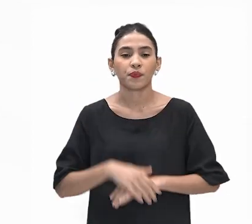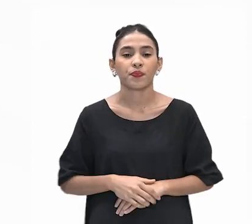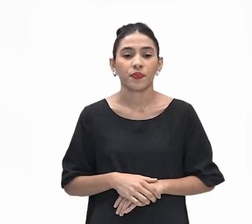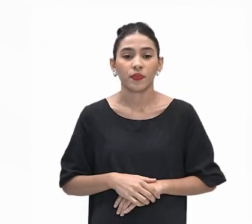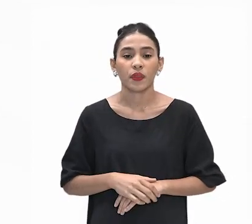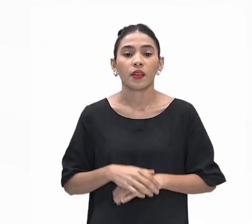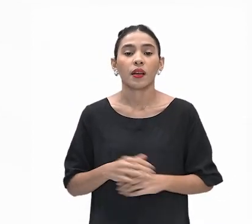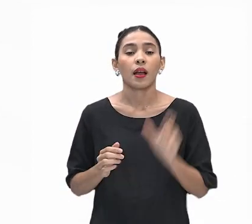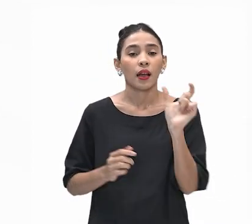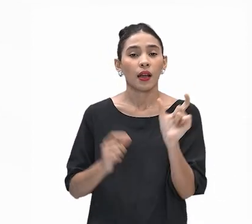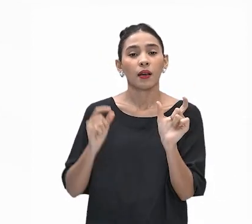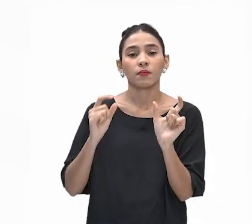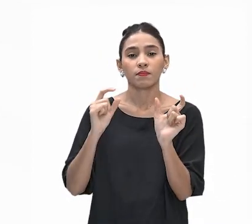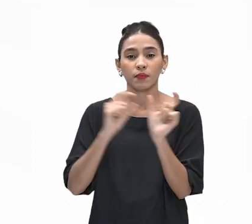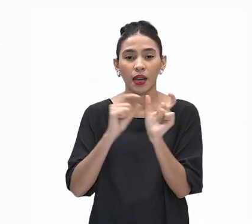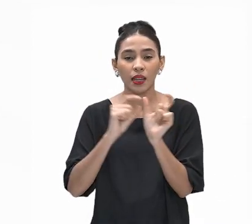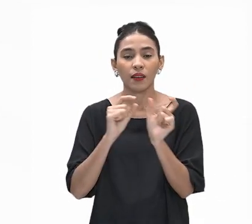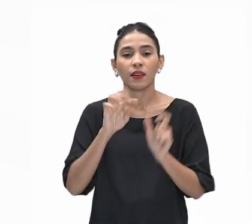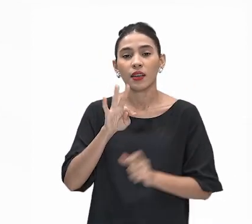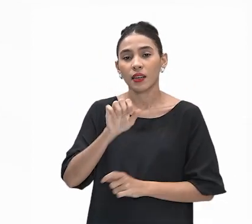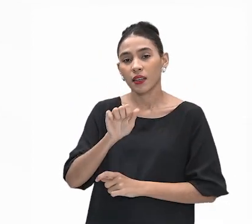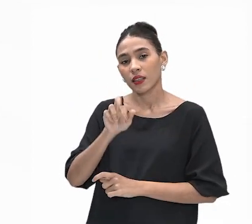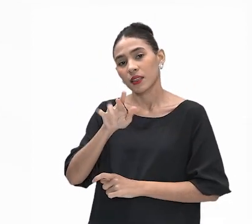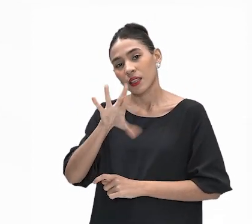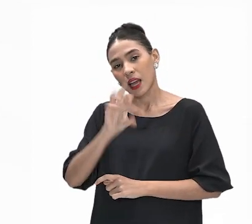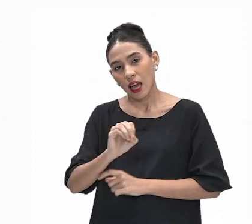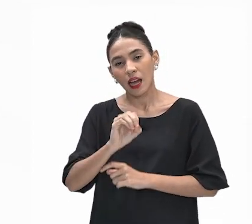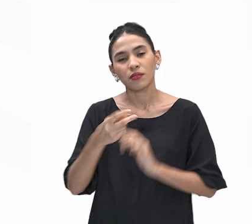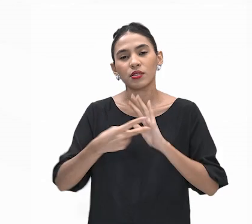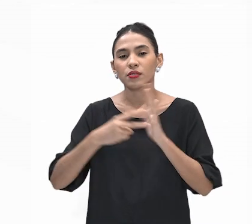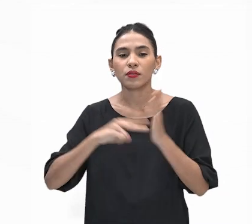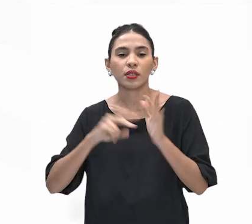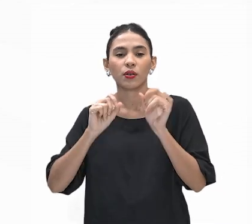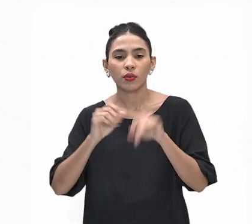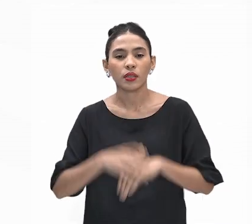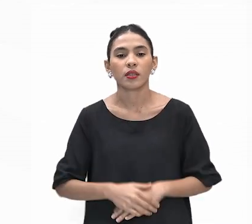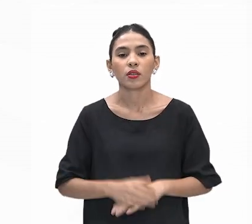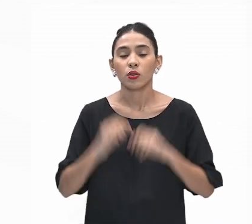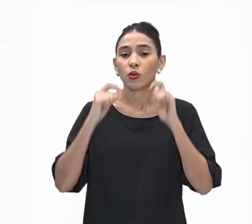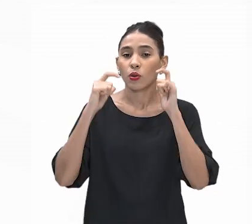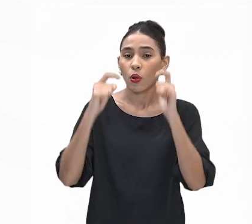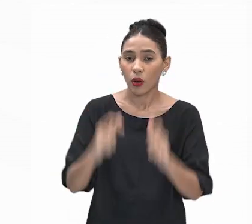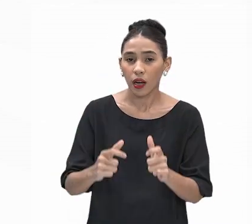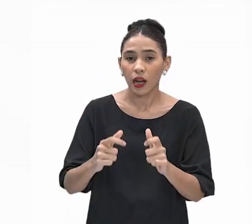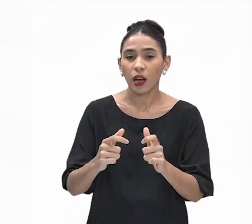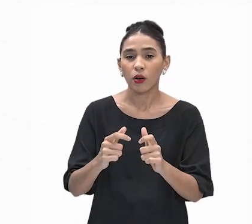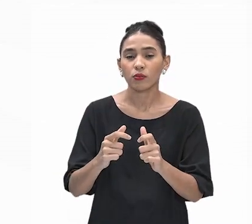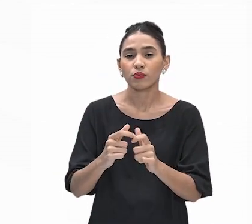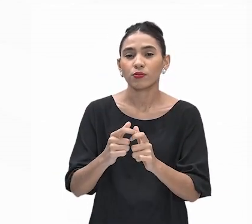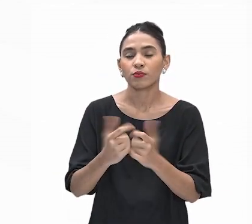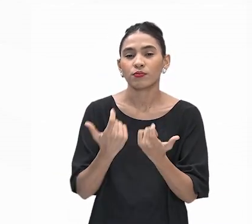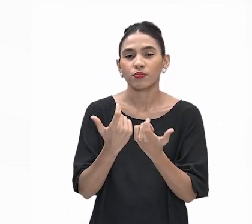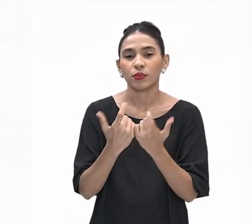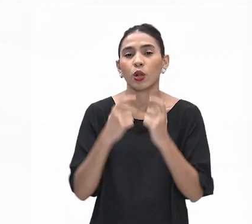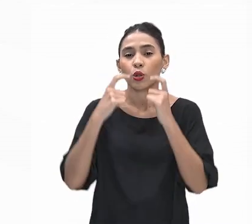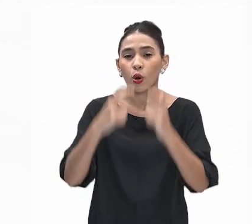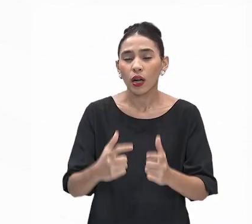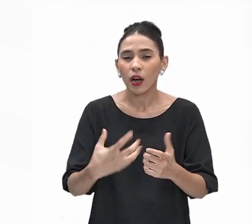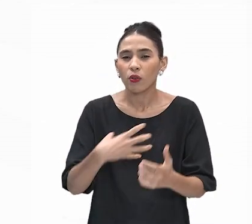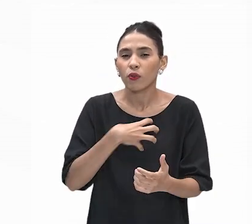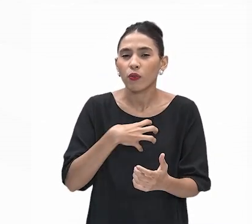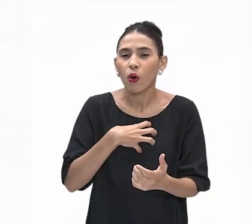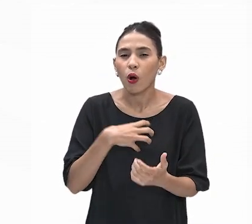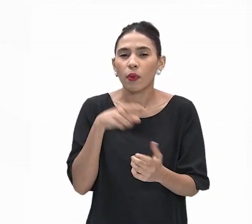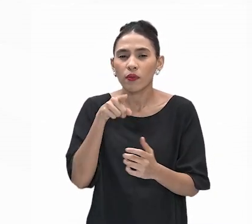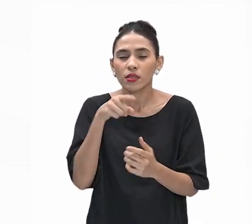a palavra teatro tem a sua origem, né, e significa lugar de onde se vê. Através de